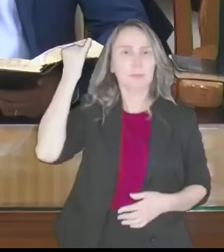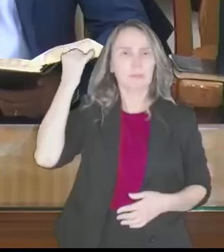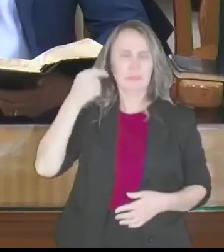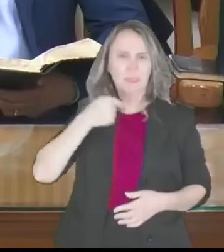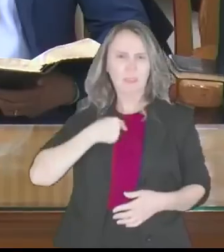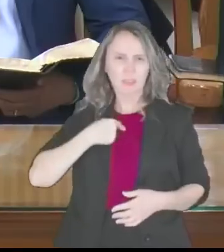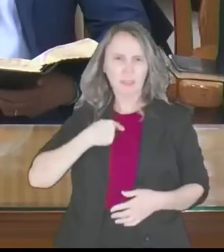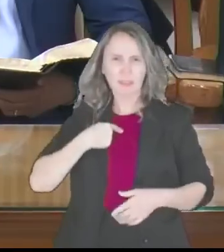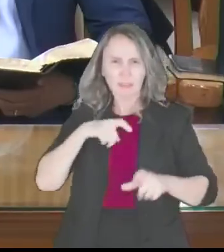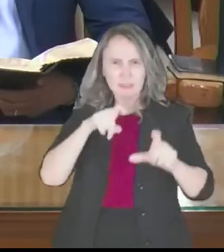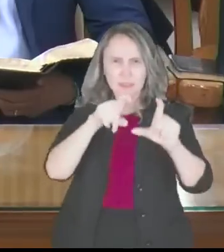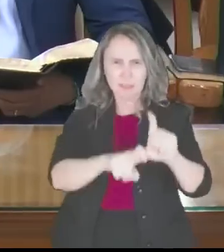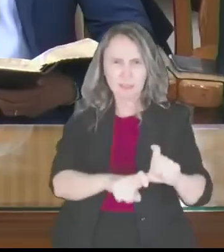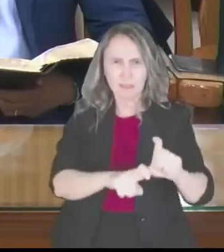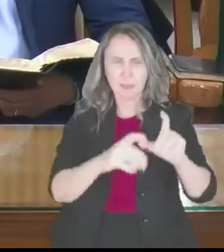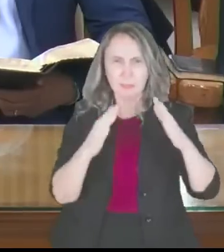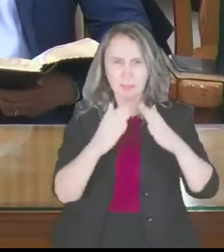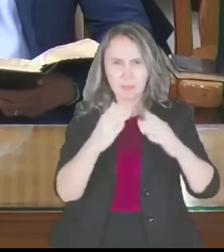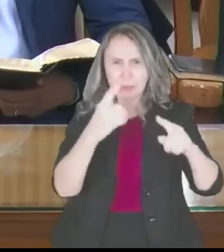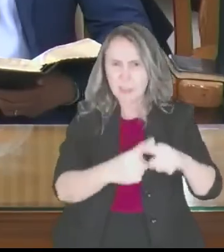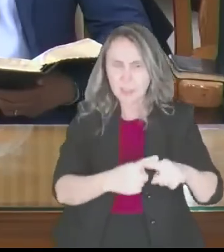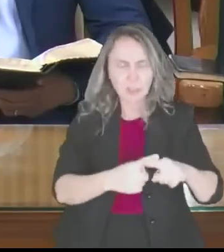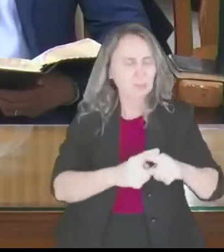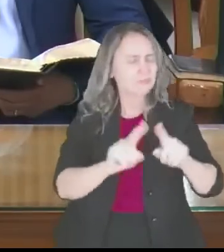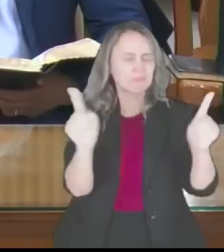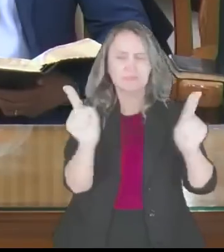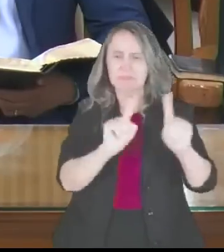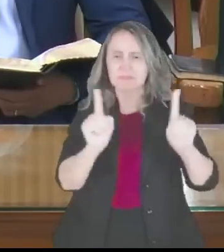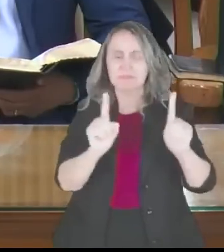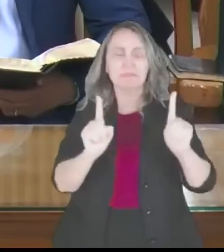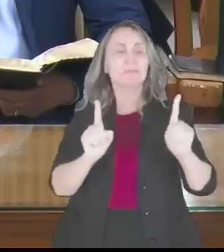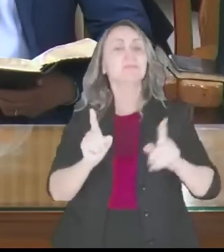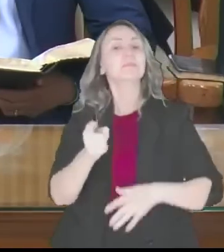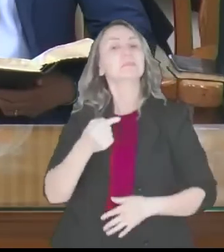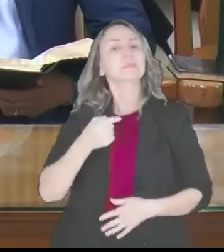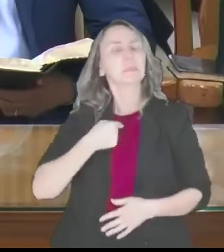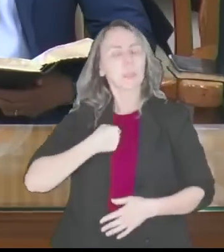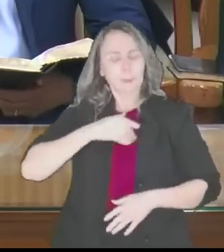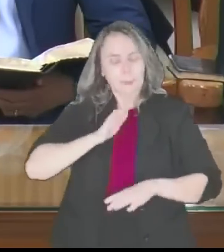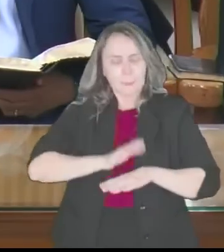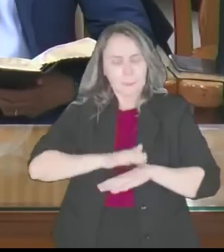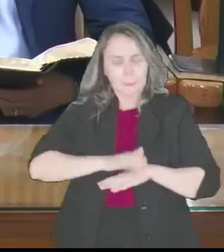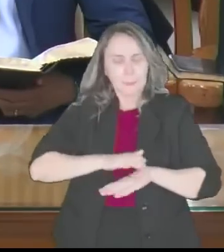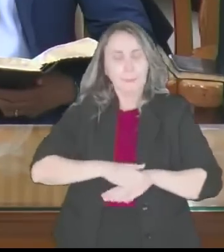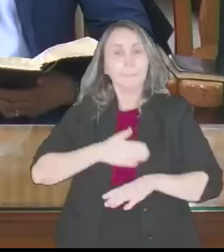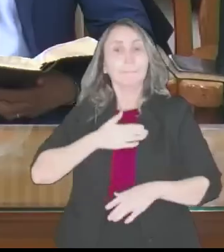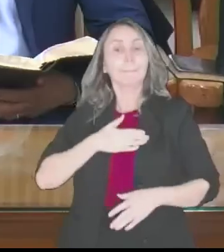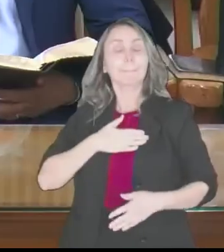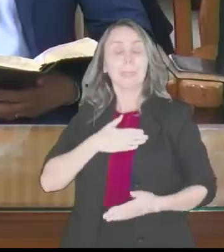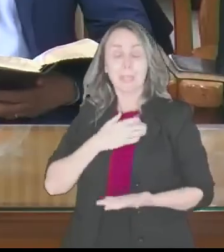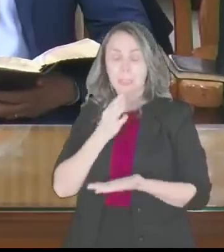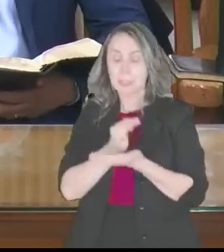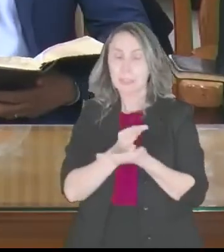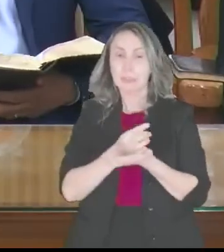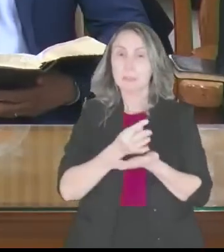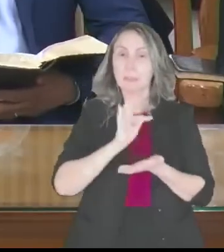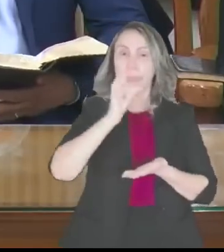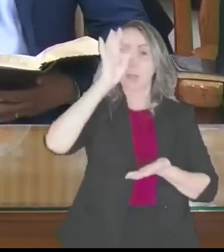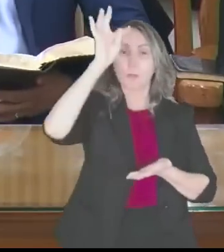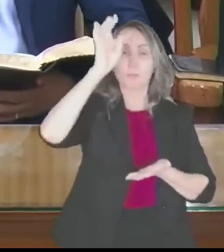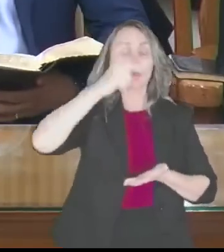dependo de igreja, eu crio a minha própria teologia. É o tempo que nós estamos